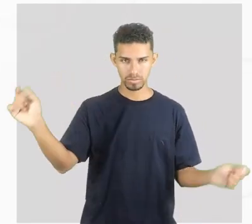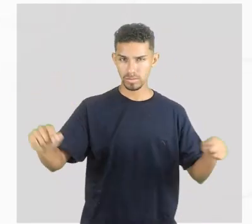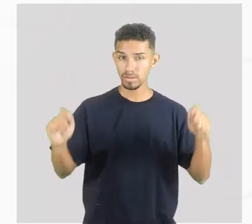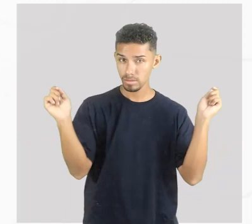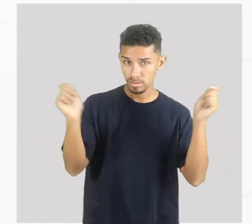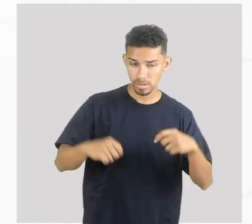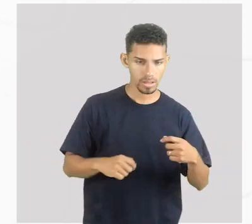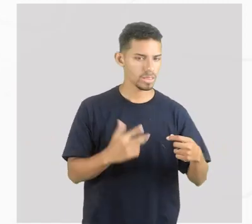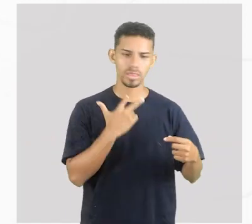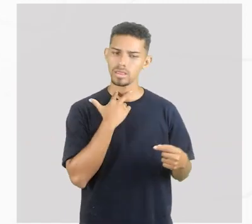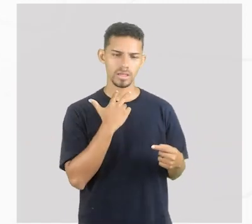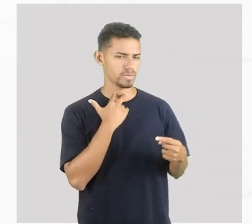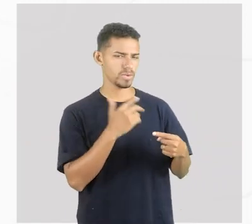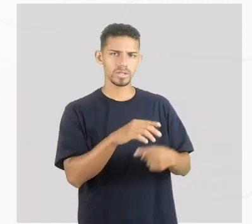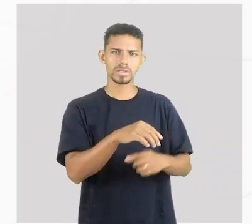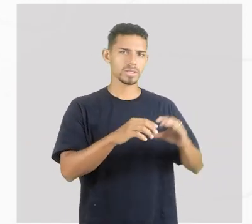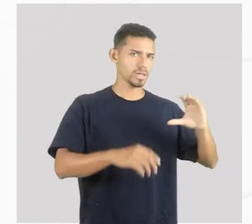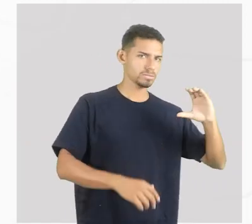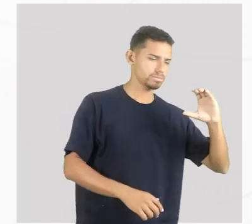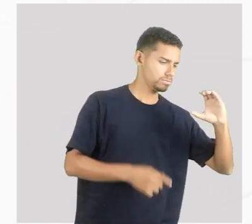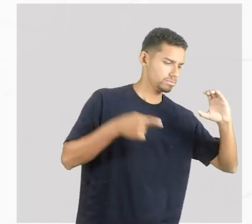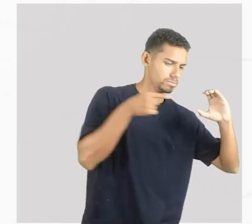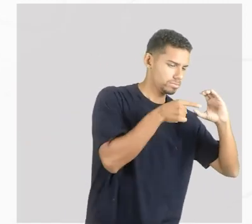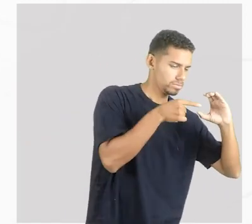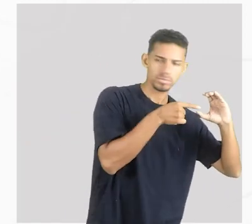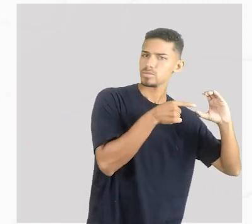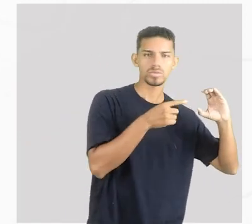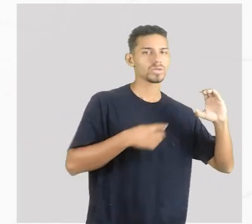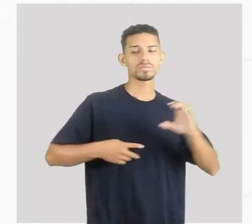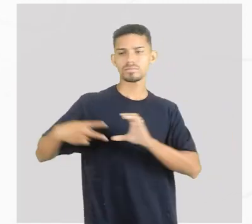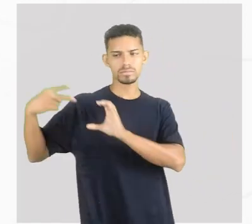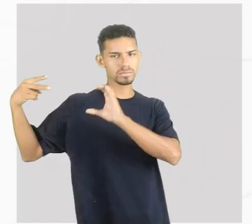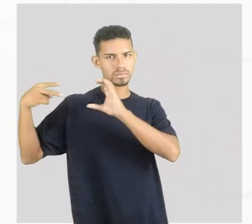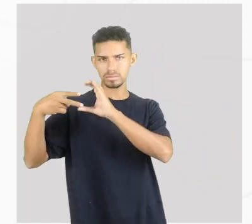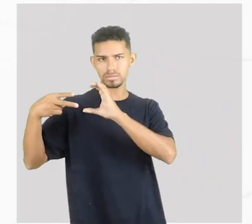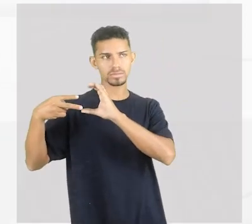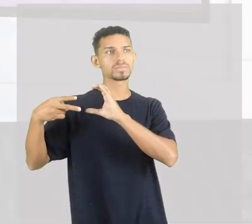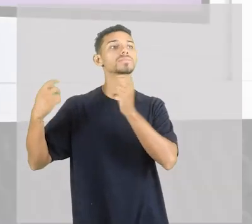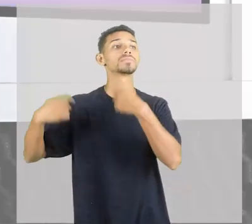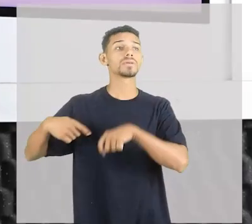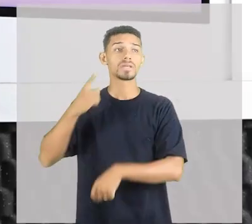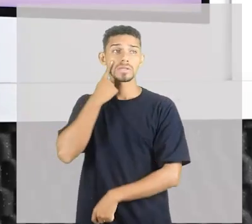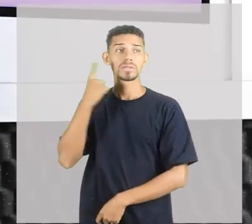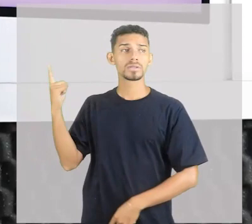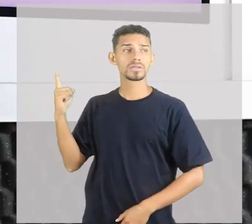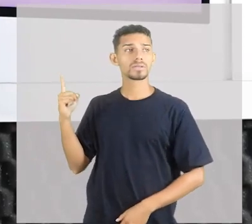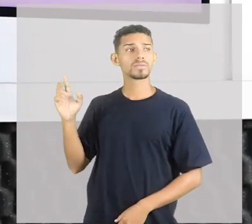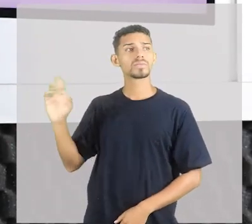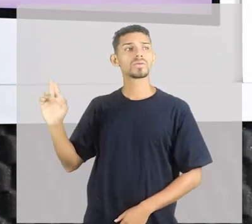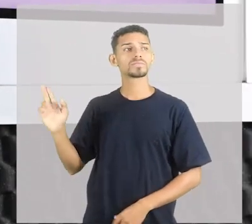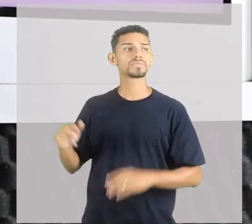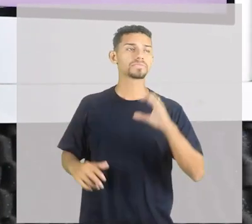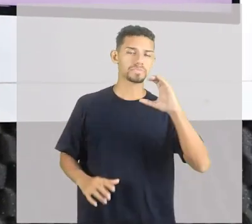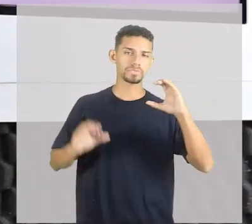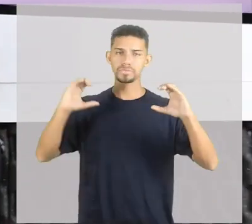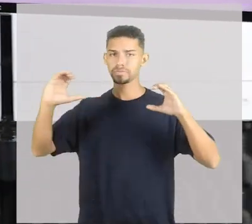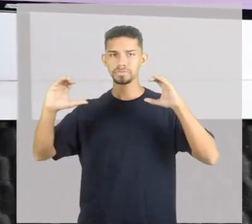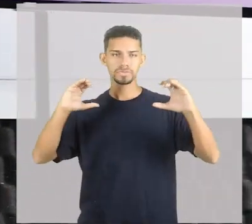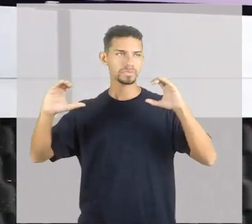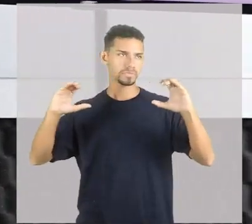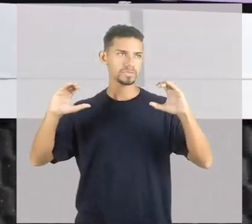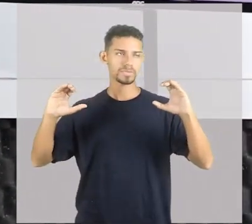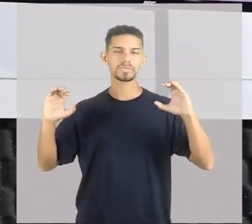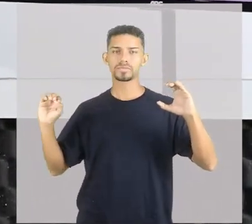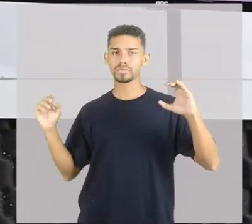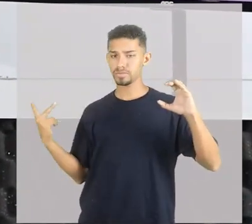ser álcool, não pode ser ácidos carboxílicos, porque para ser um ácido carboxílico, tá bem aqui um ácido carboxílico, eu teria essa